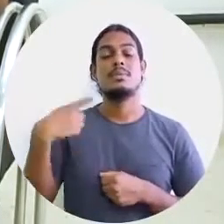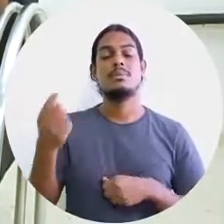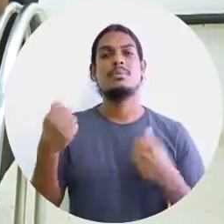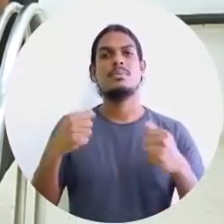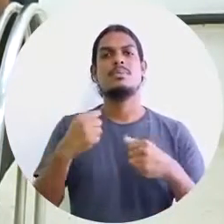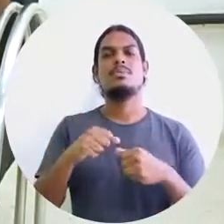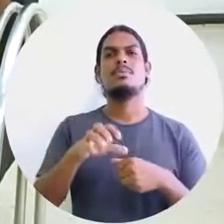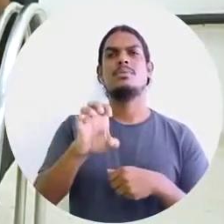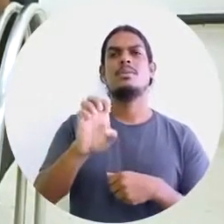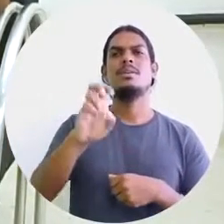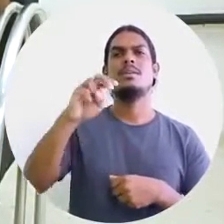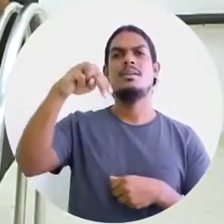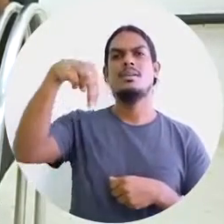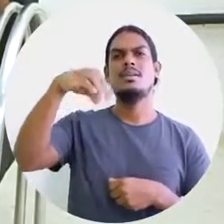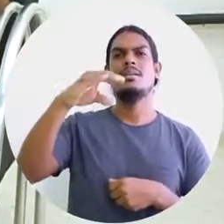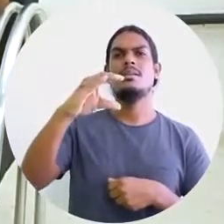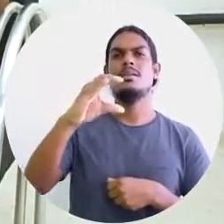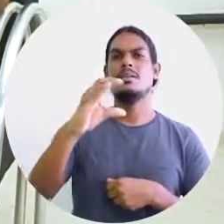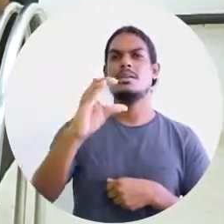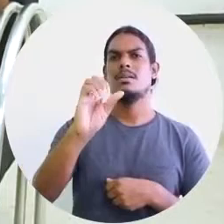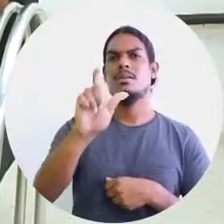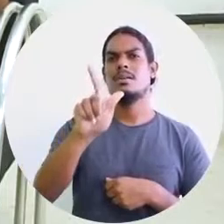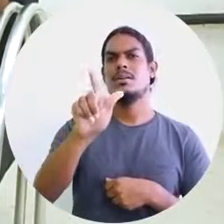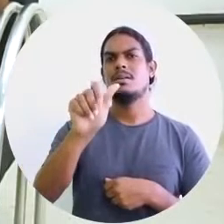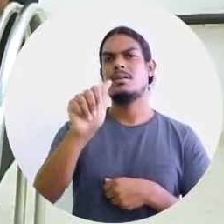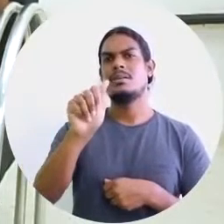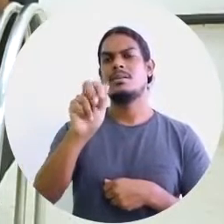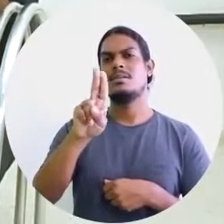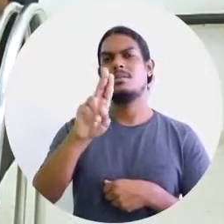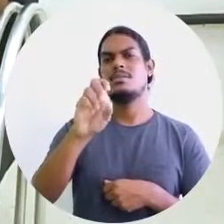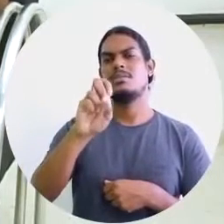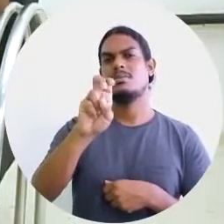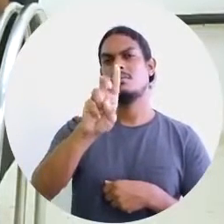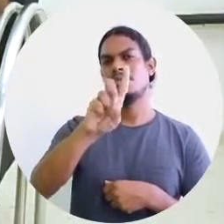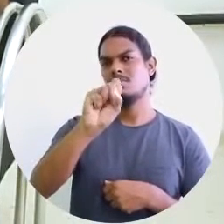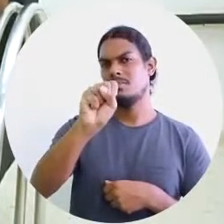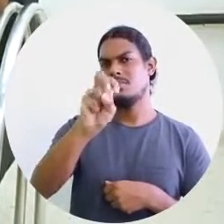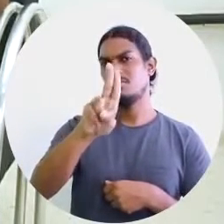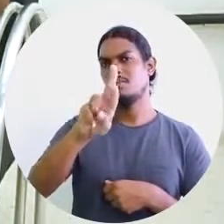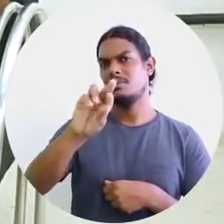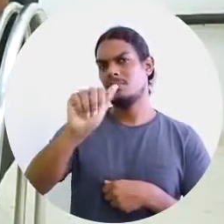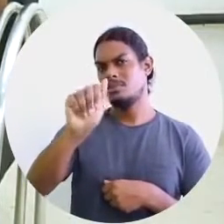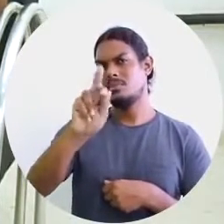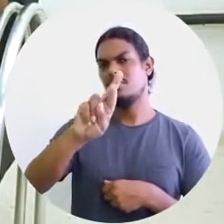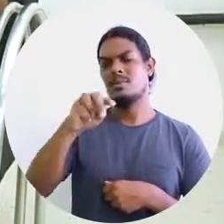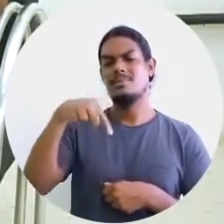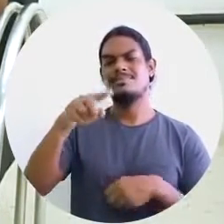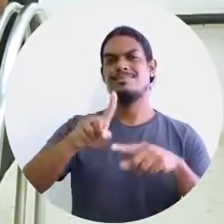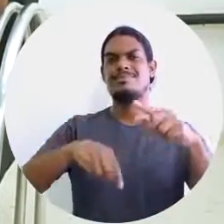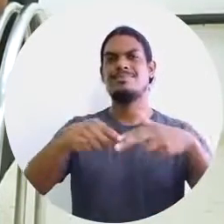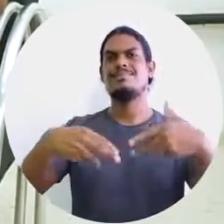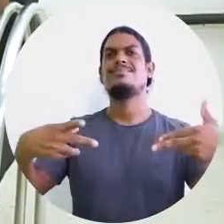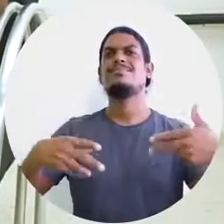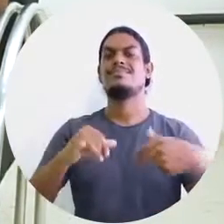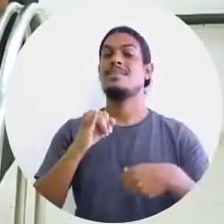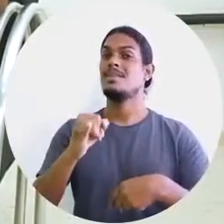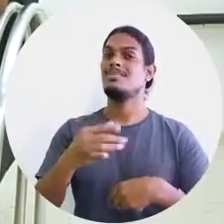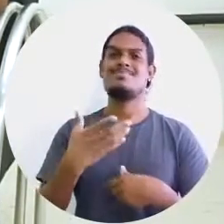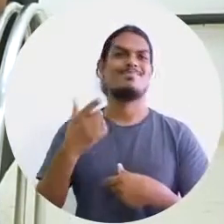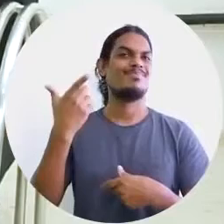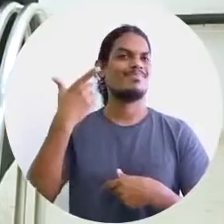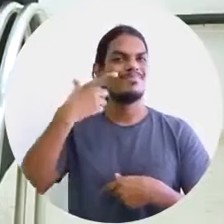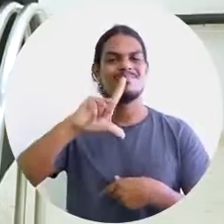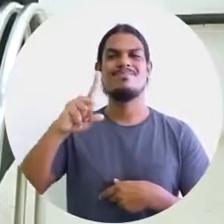equipamento, de modo a manter o ruído só no equipamento, ali dentro. Se isso não resolver, ou se isso não